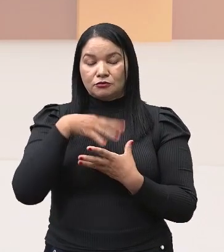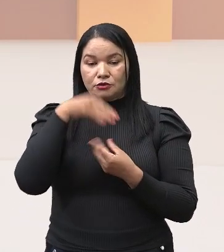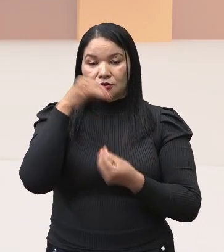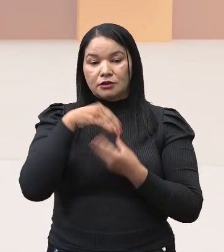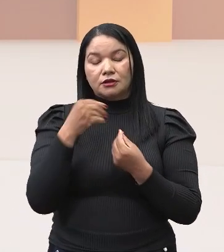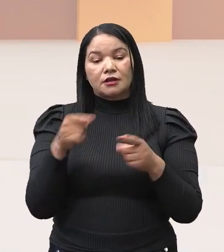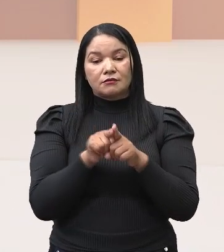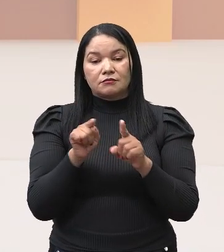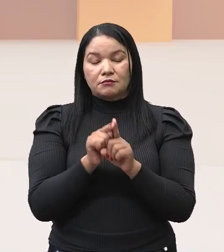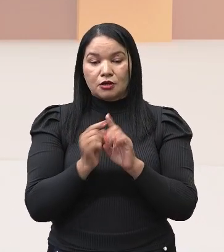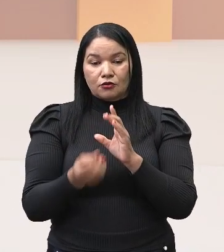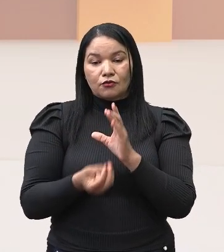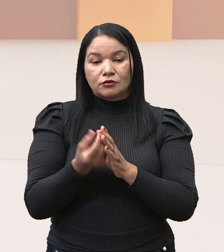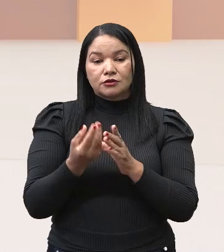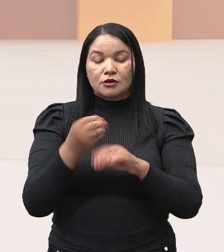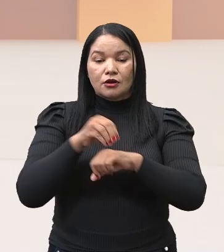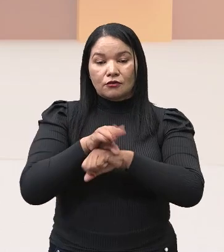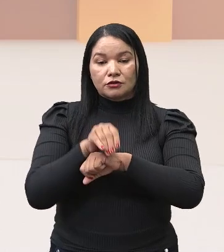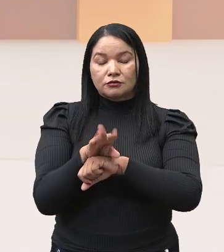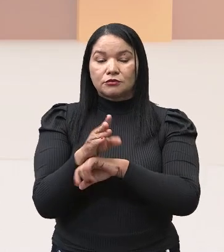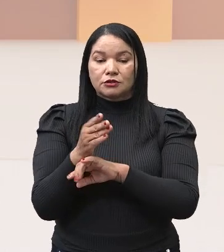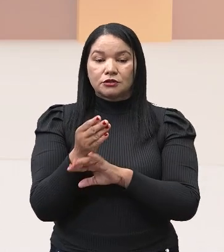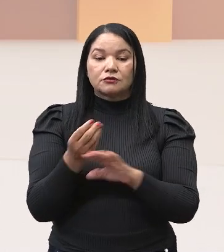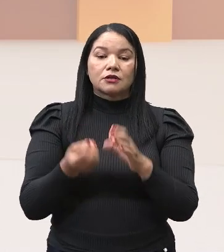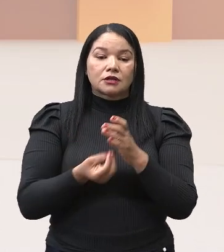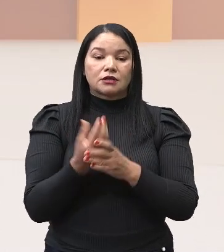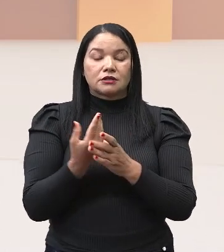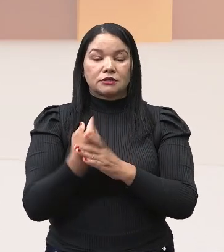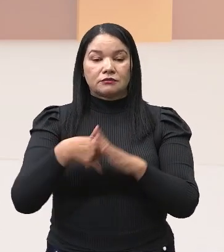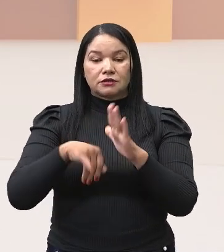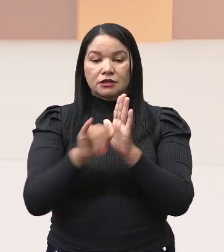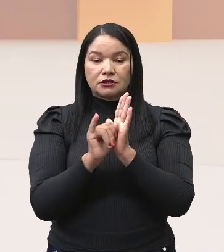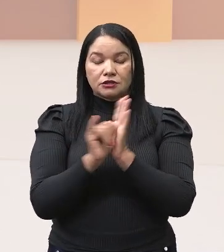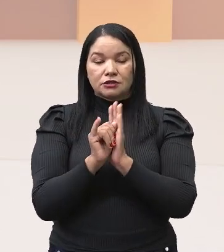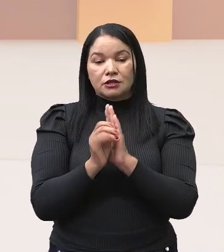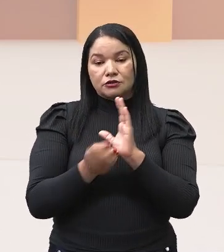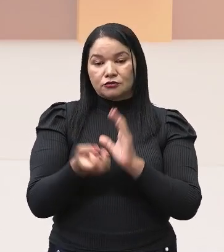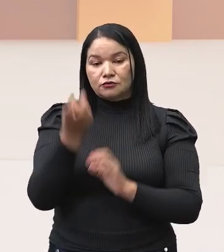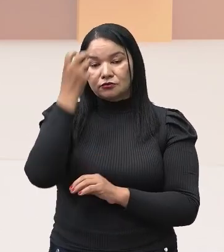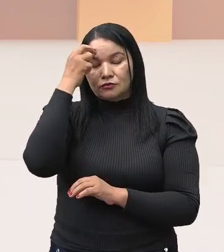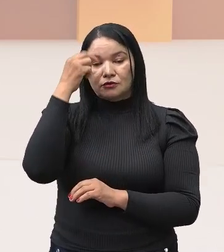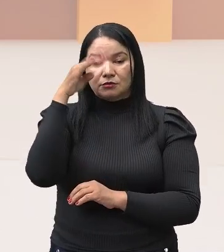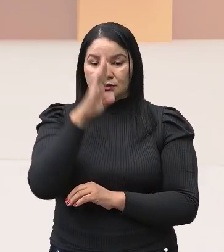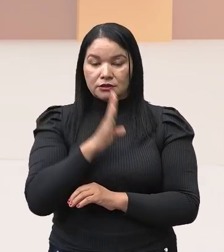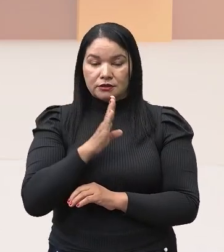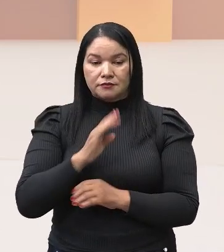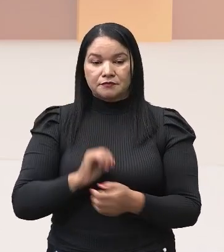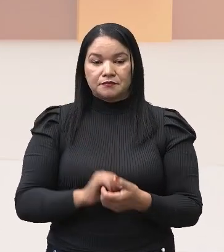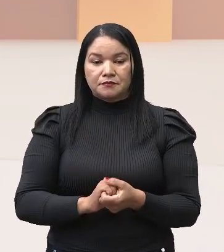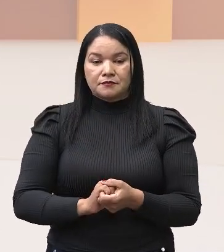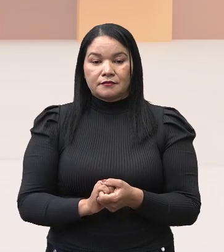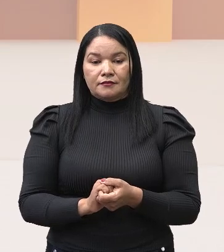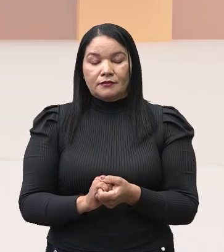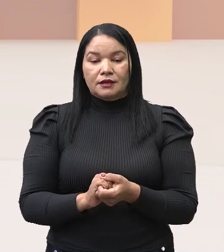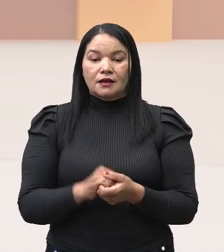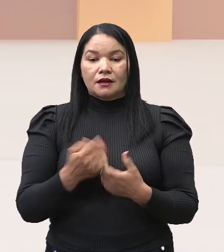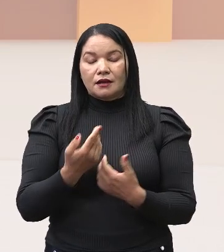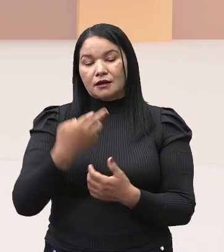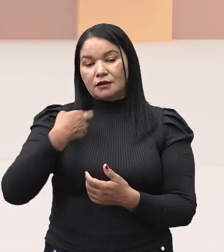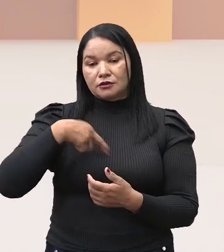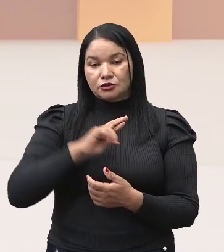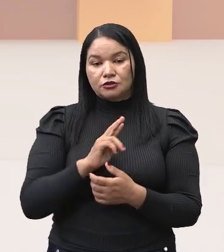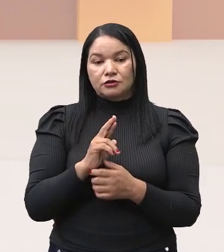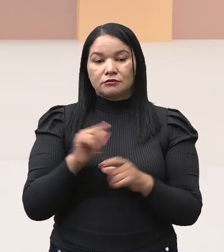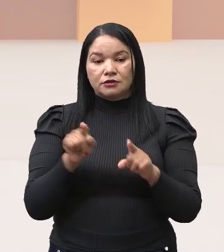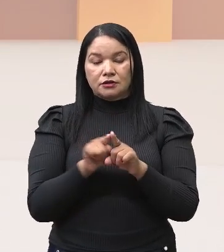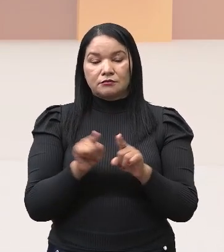também contribuir na identidade cultural brasileira. As religiões de matriz africanas, que a gente chama